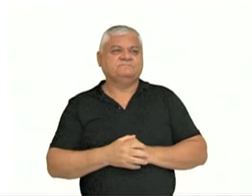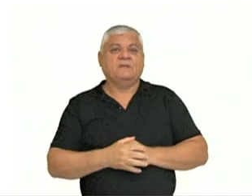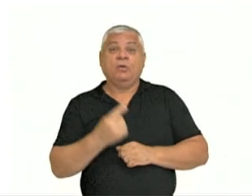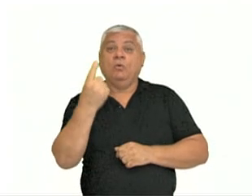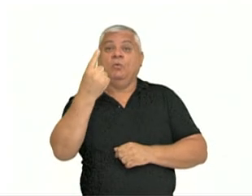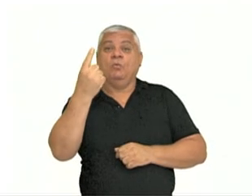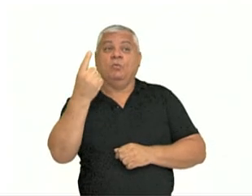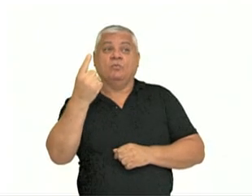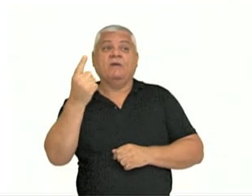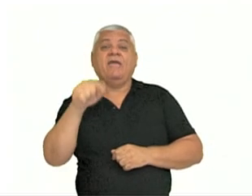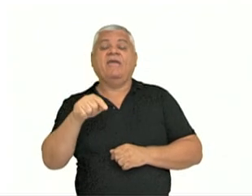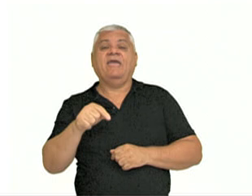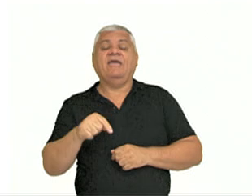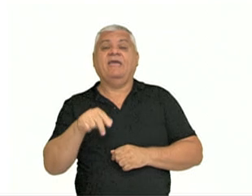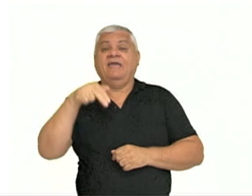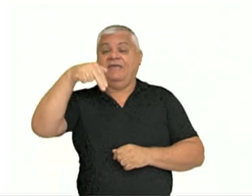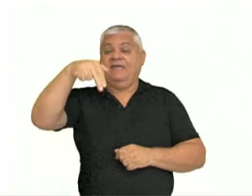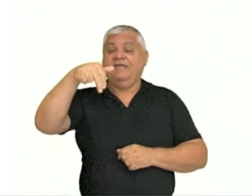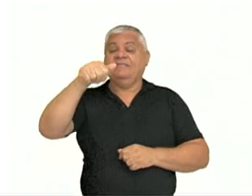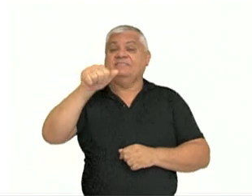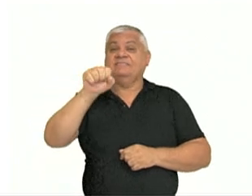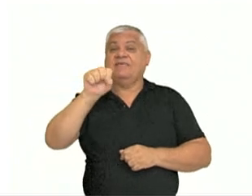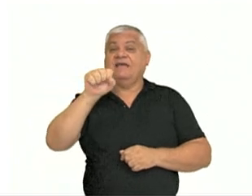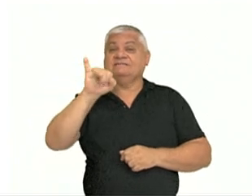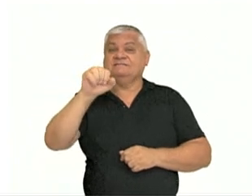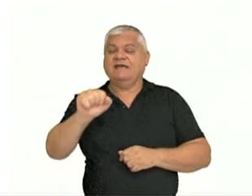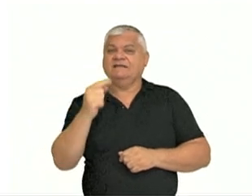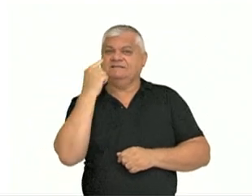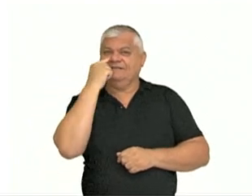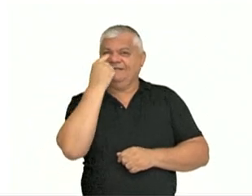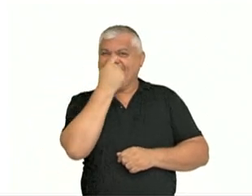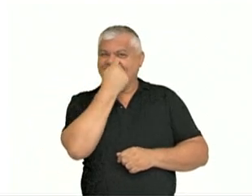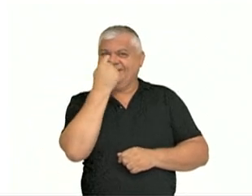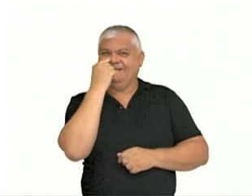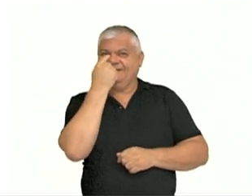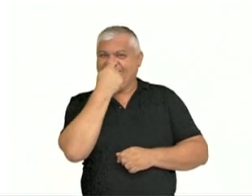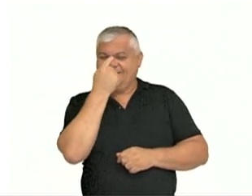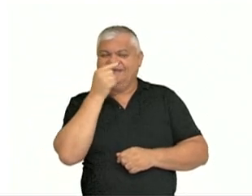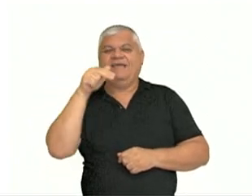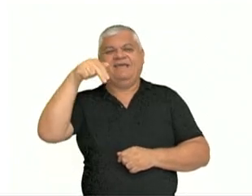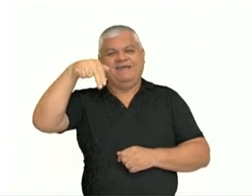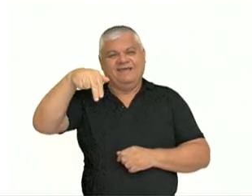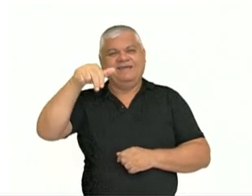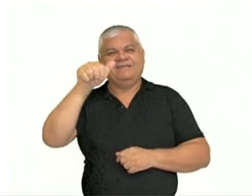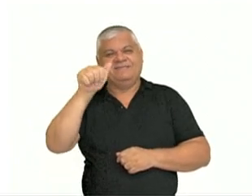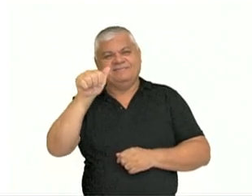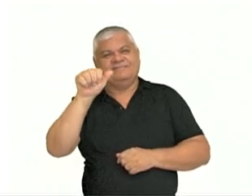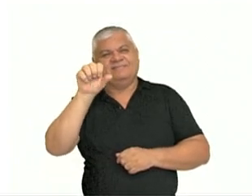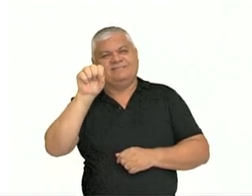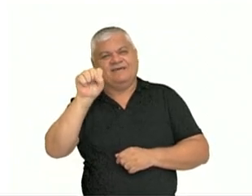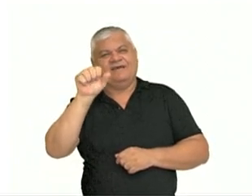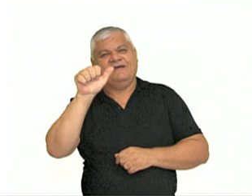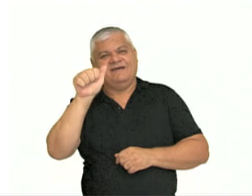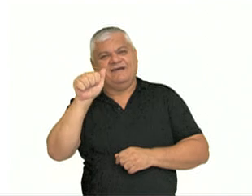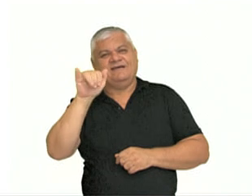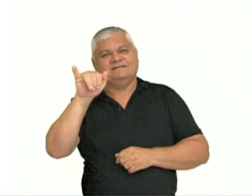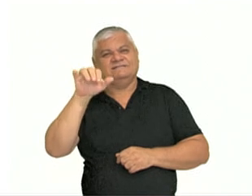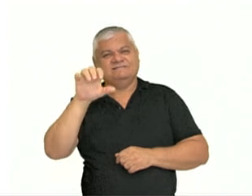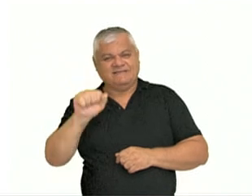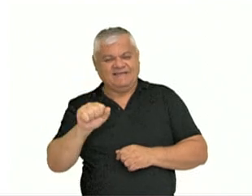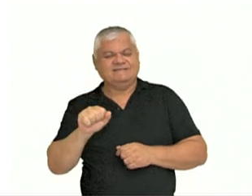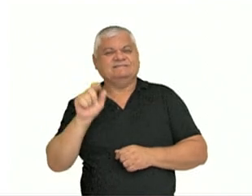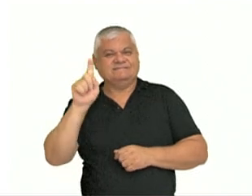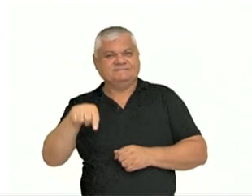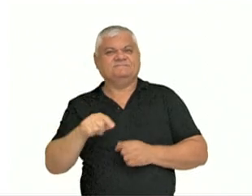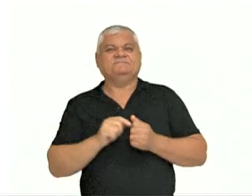1 está indicando ali as narinas, né? Então essa região de entrada do ar nós chamamos de